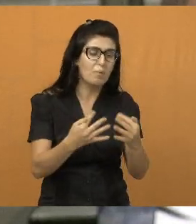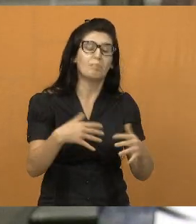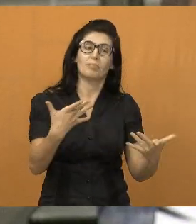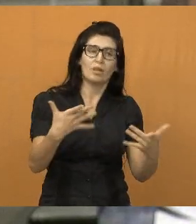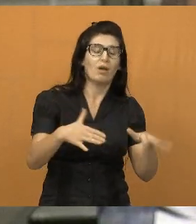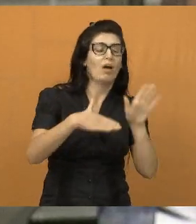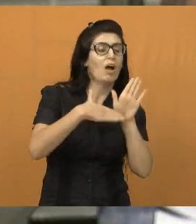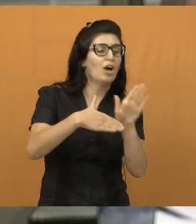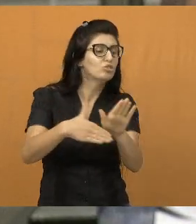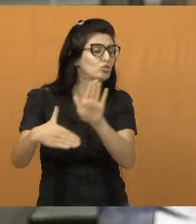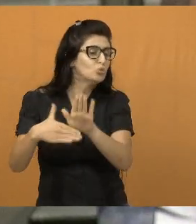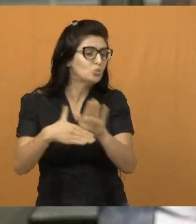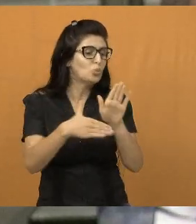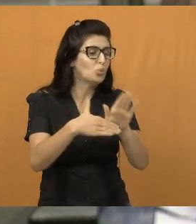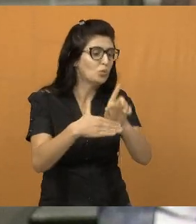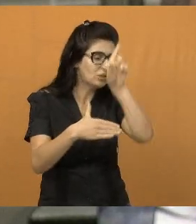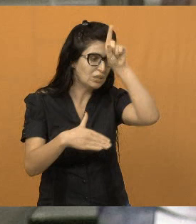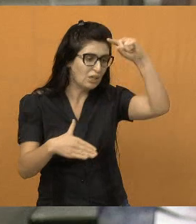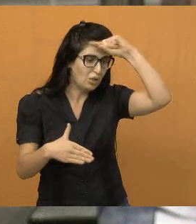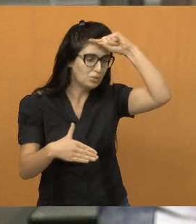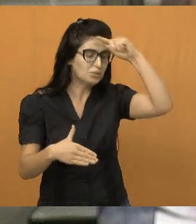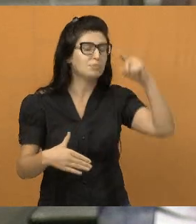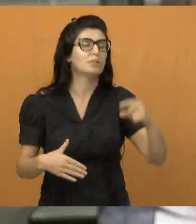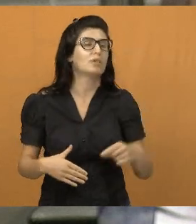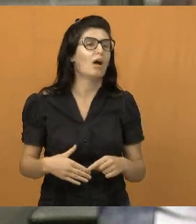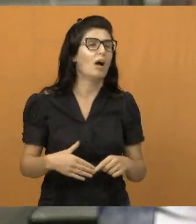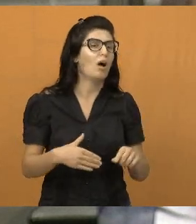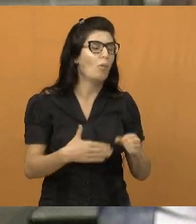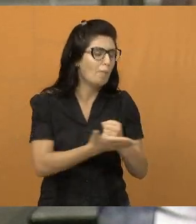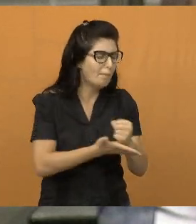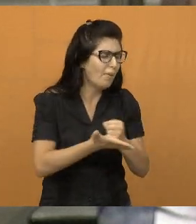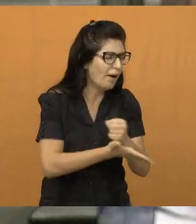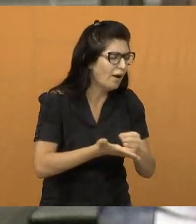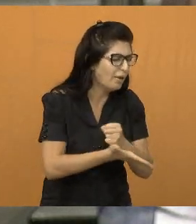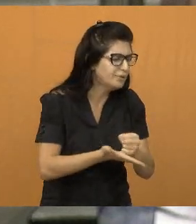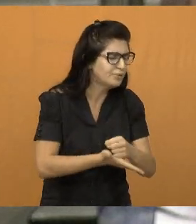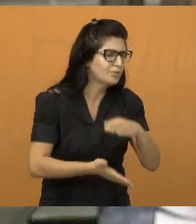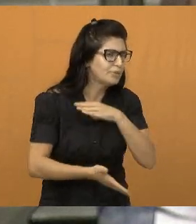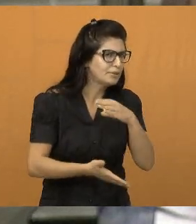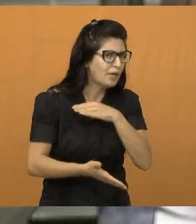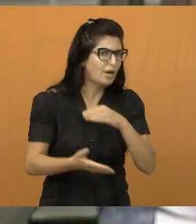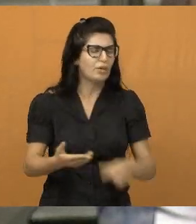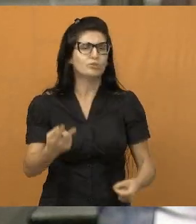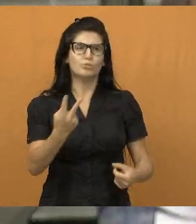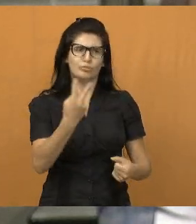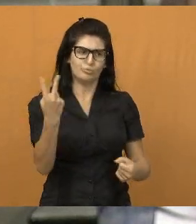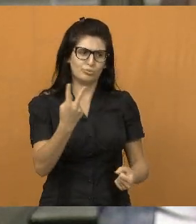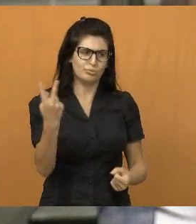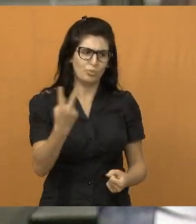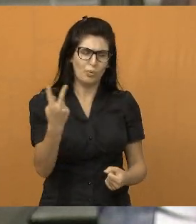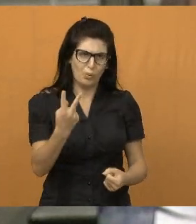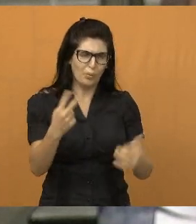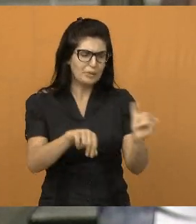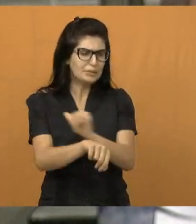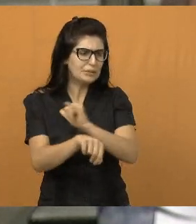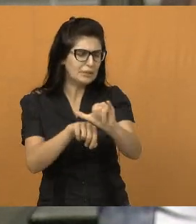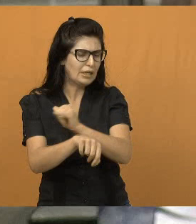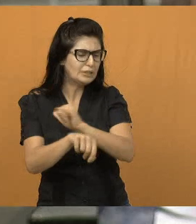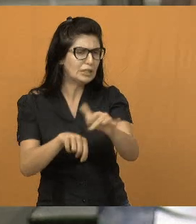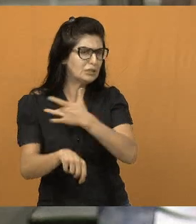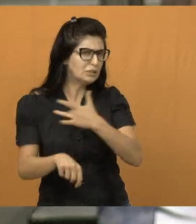saúde, complementando a equipe de atenção básica. 2 unidades que têm estratégia de saúde